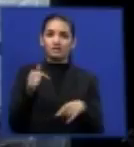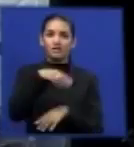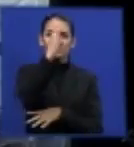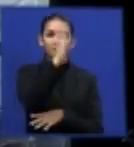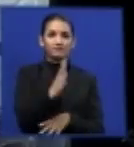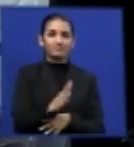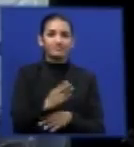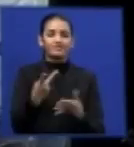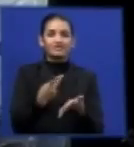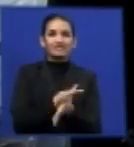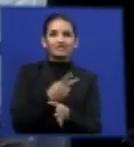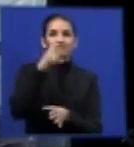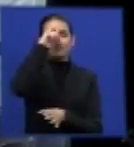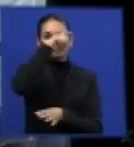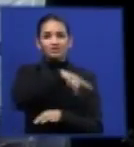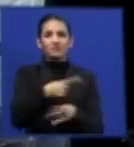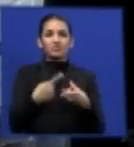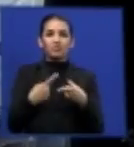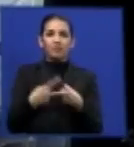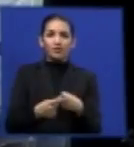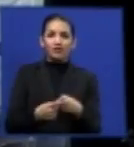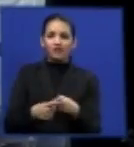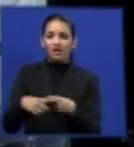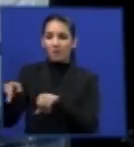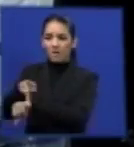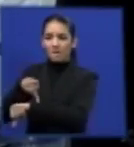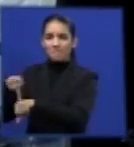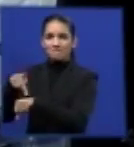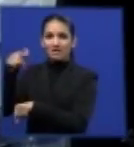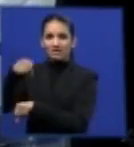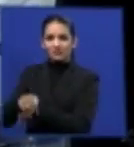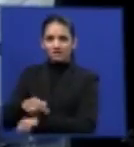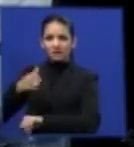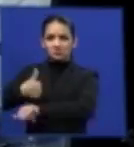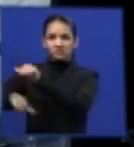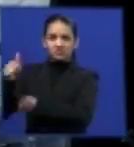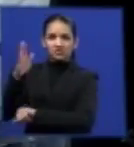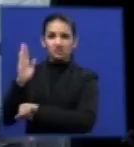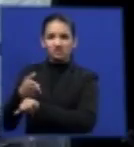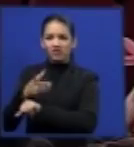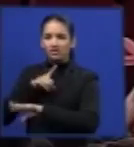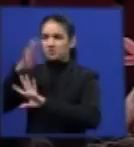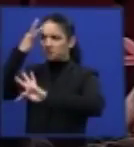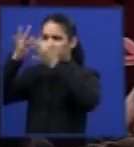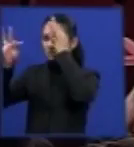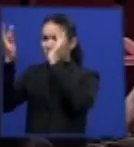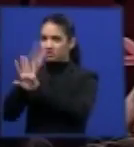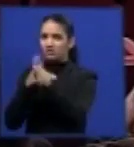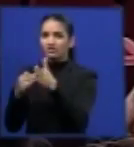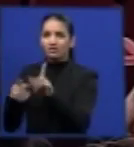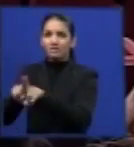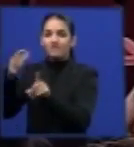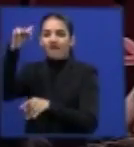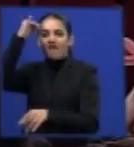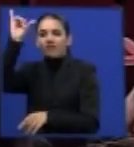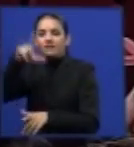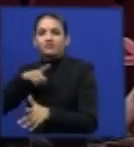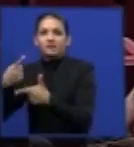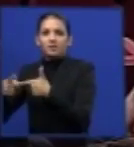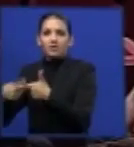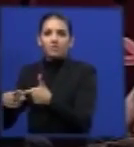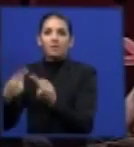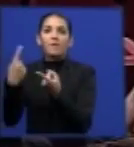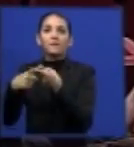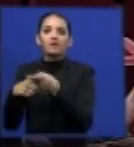ônus que os países desenvolvidos com muito mais meios tecnológicos com mais capacidade científica e